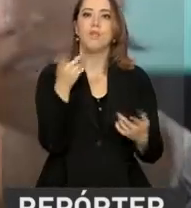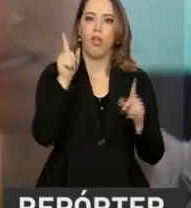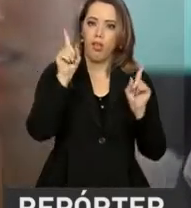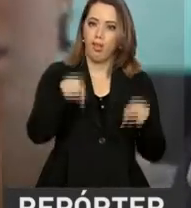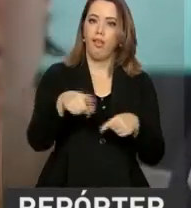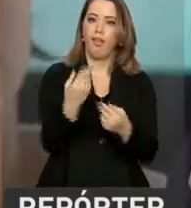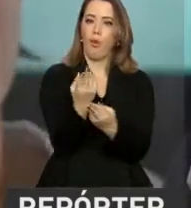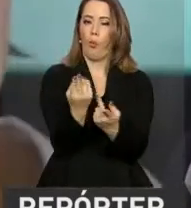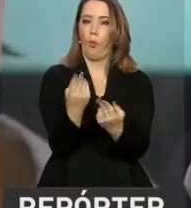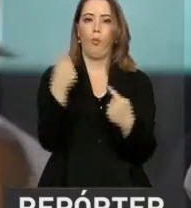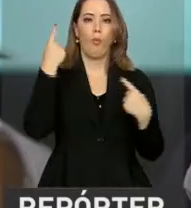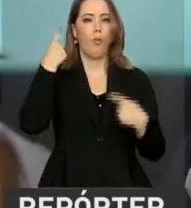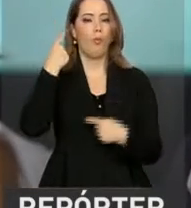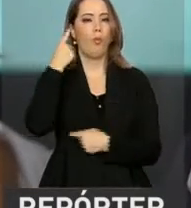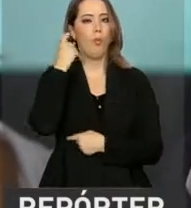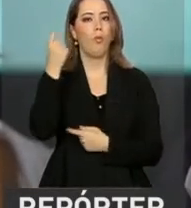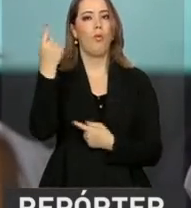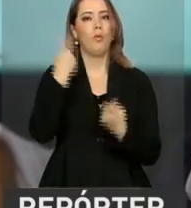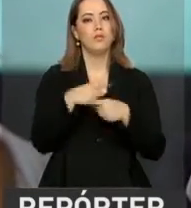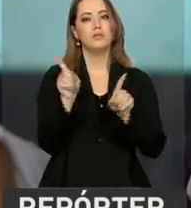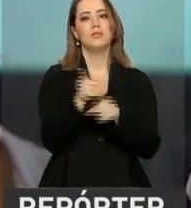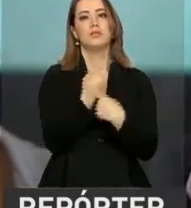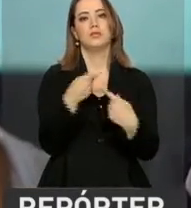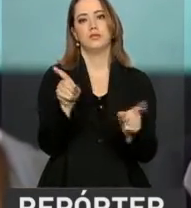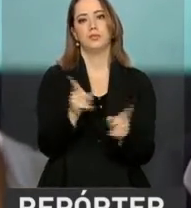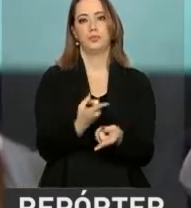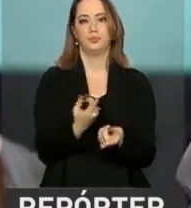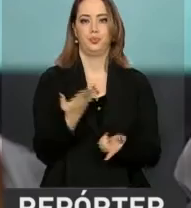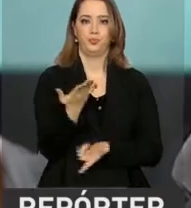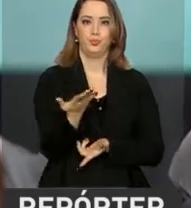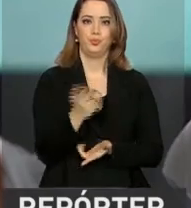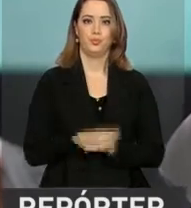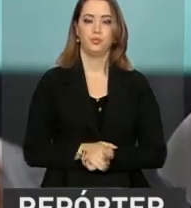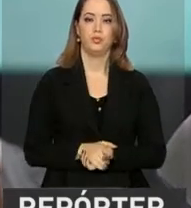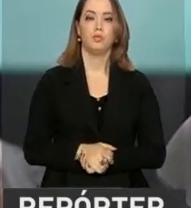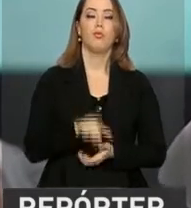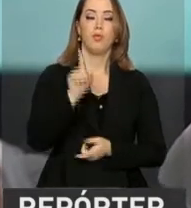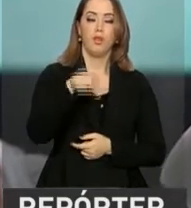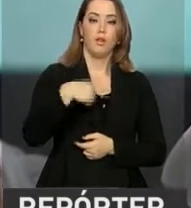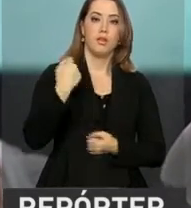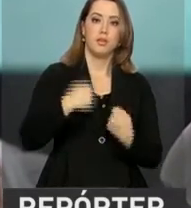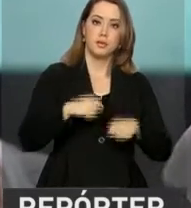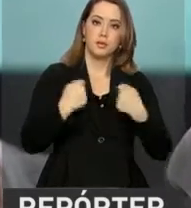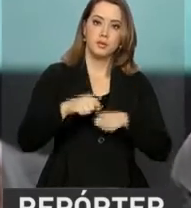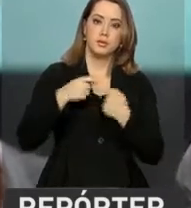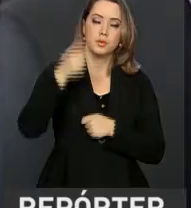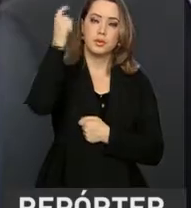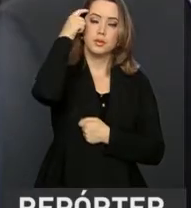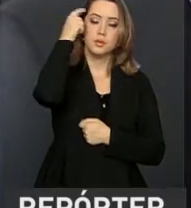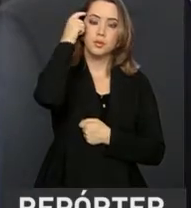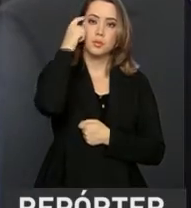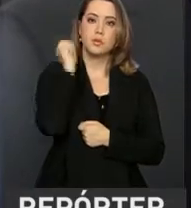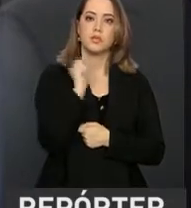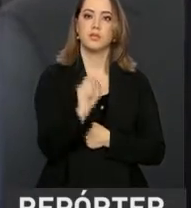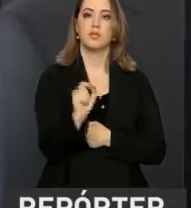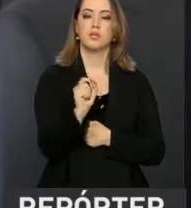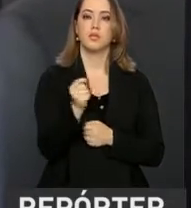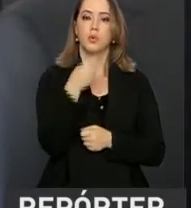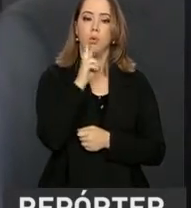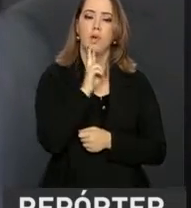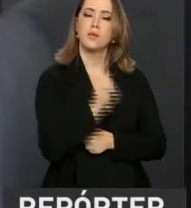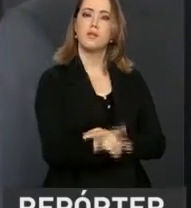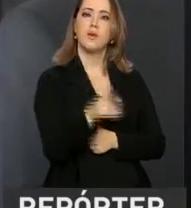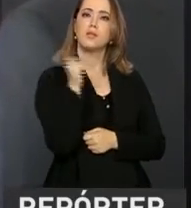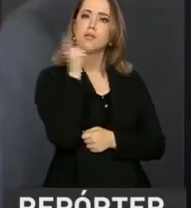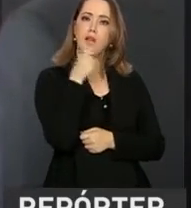mesmo. Para o ministro-chefe da Casa Civil, é preciso pensar em medidas que deem respostas rápidas para a sociedade,